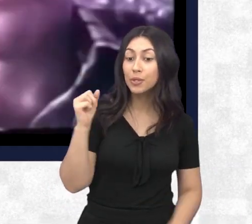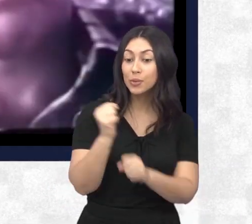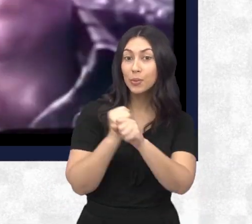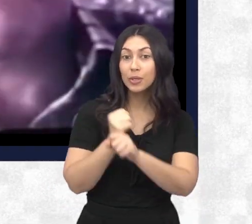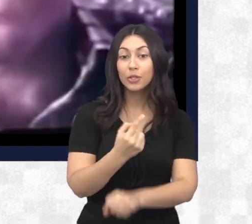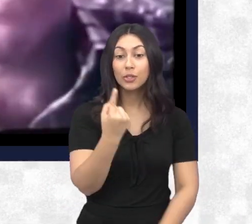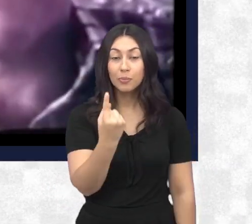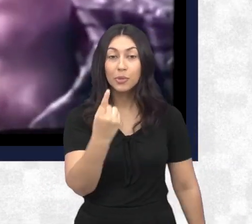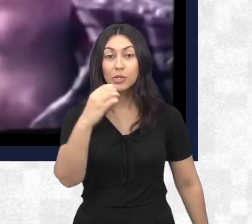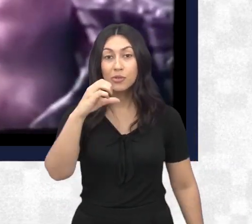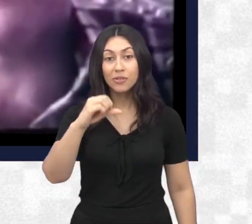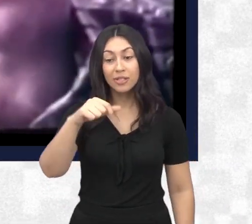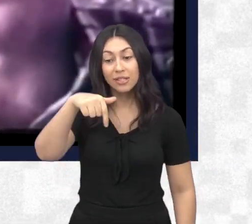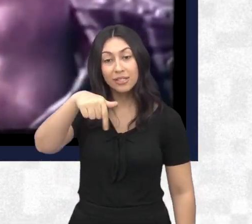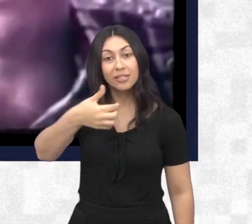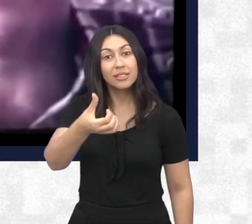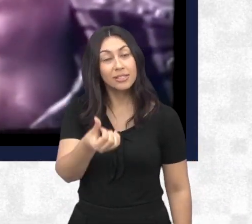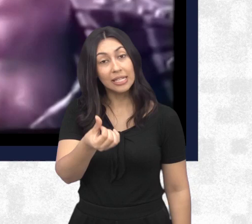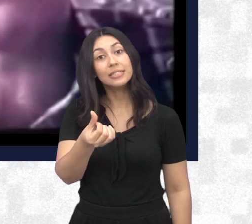cigarros de